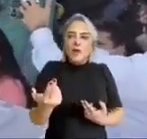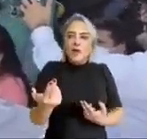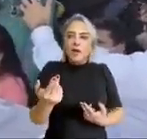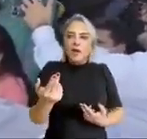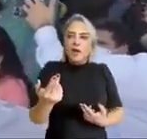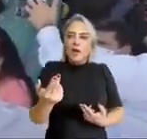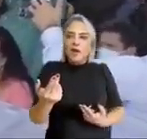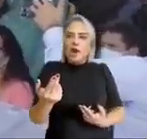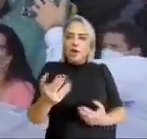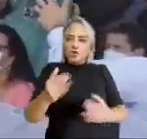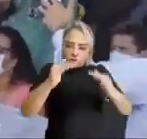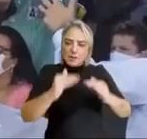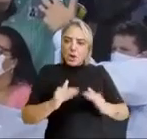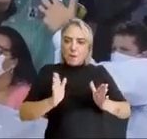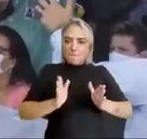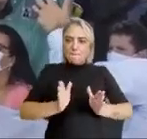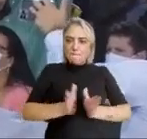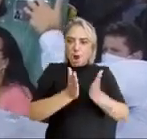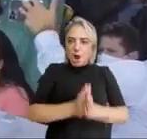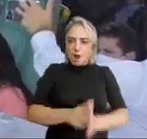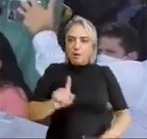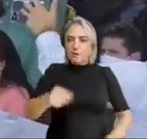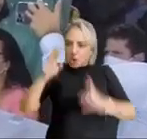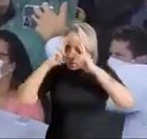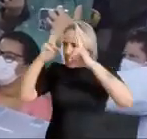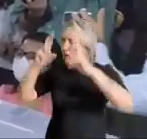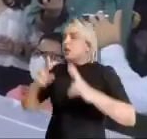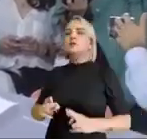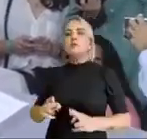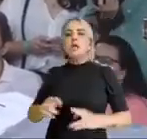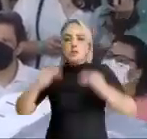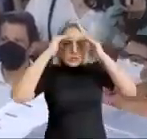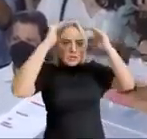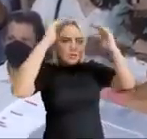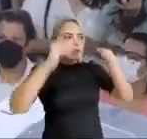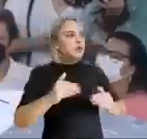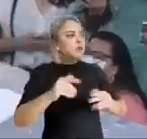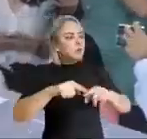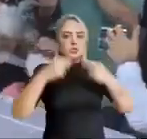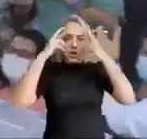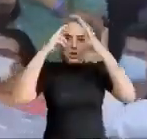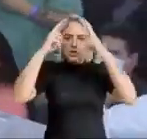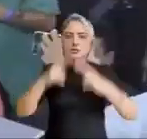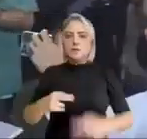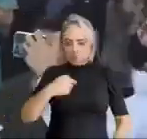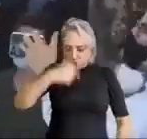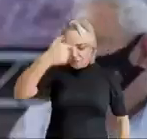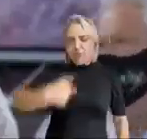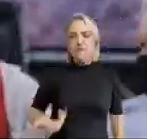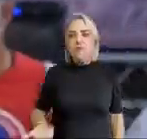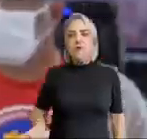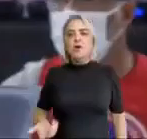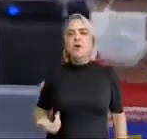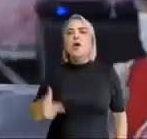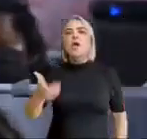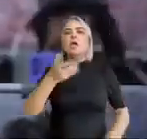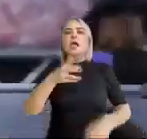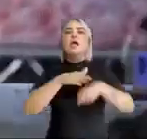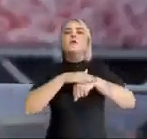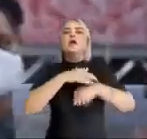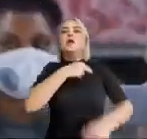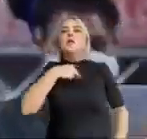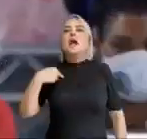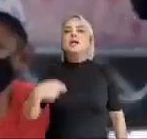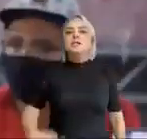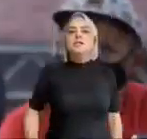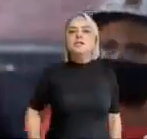eles, sou pobre, mas eu quero respeito, e por isso eu respeito eles. Então me respeite. Eu quero conversar com a China, porque o Brasil não